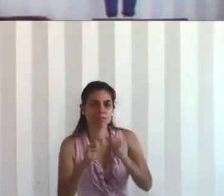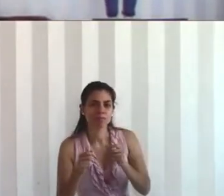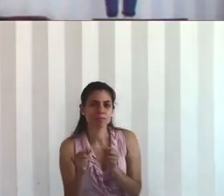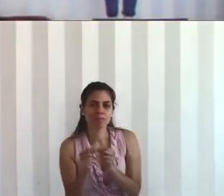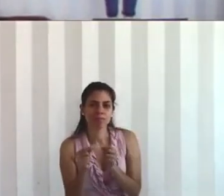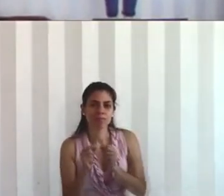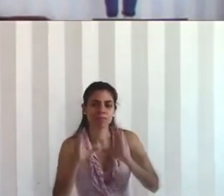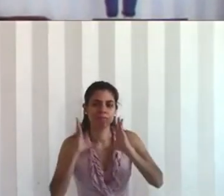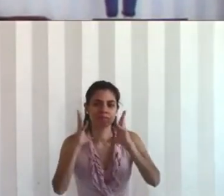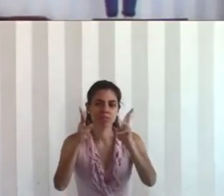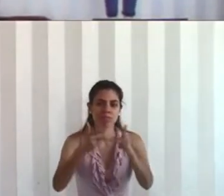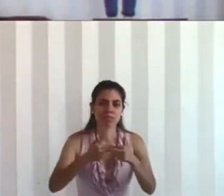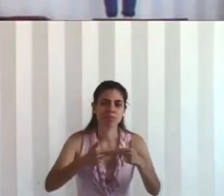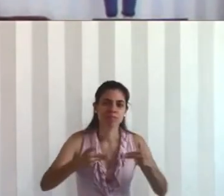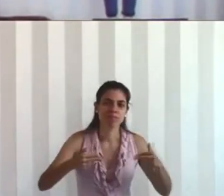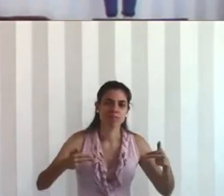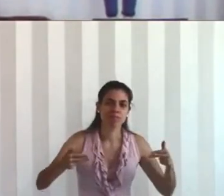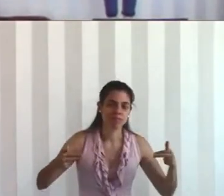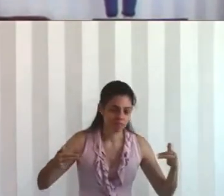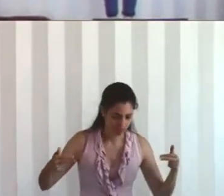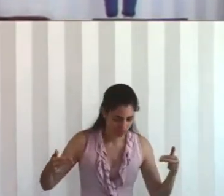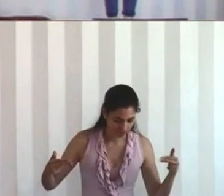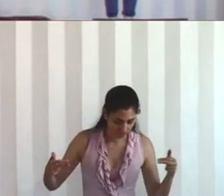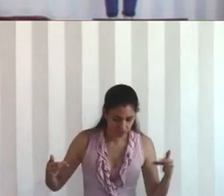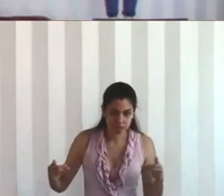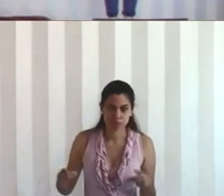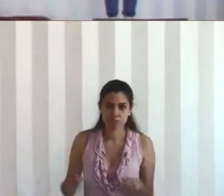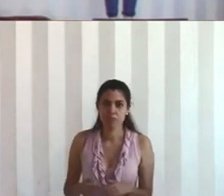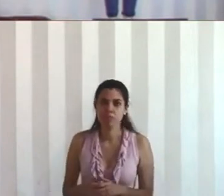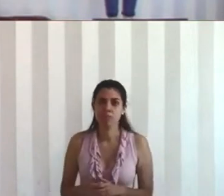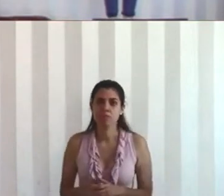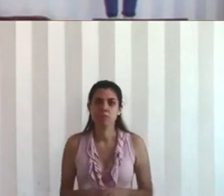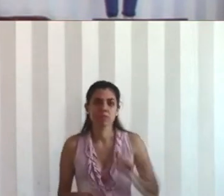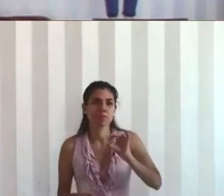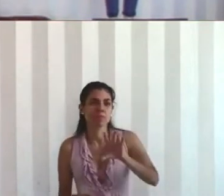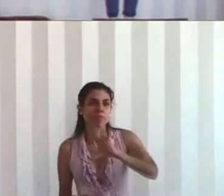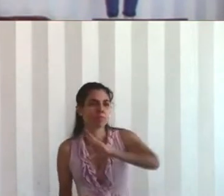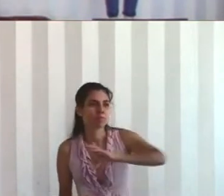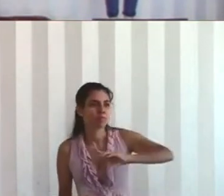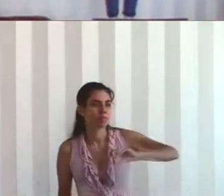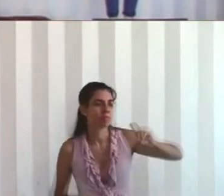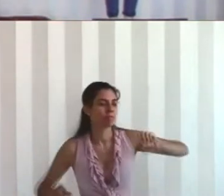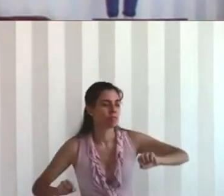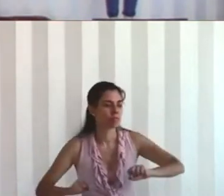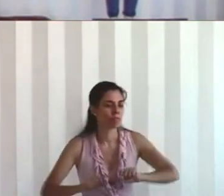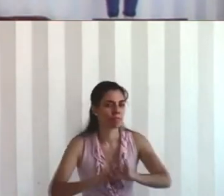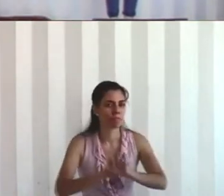são todas as coisas. A ele a